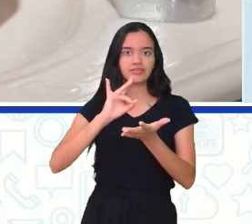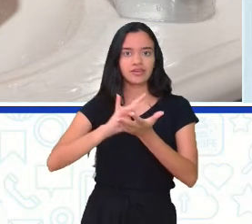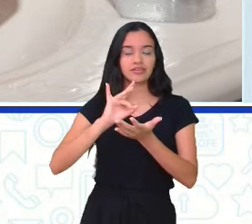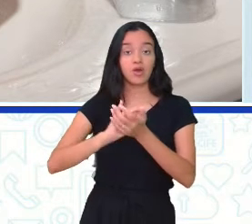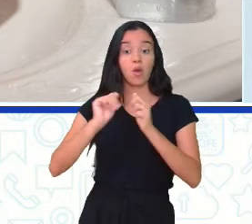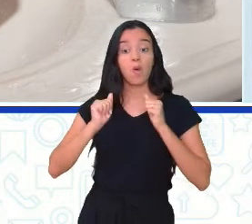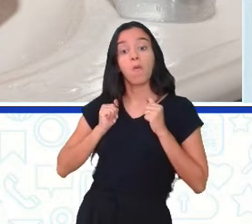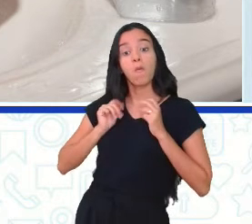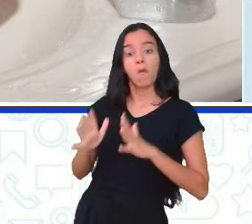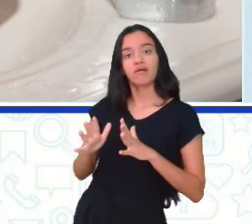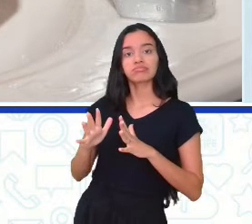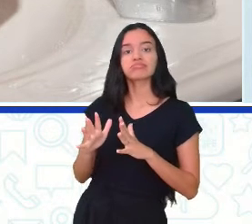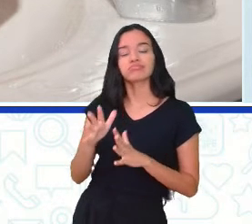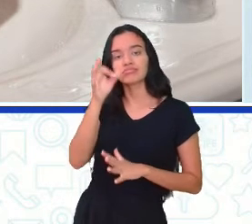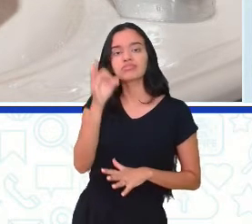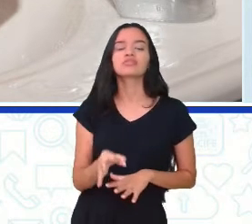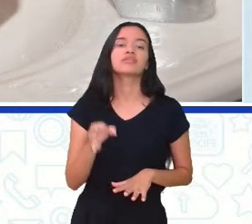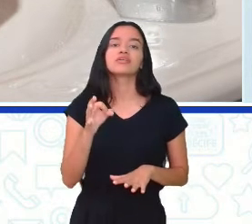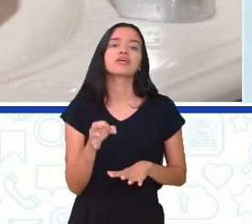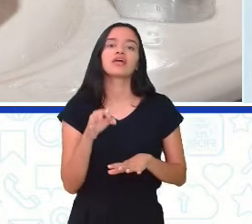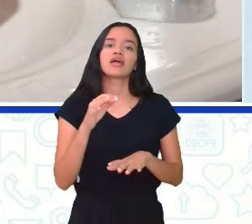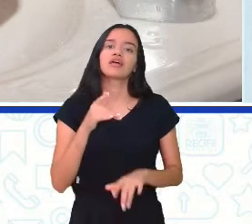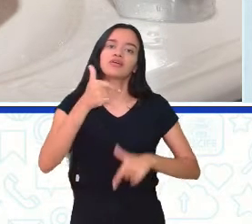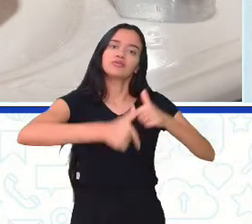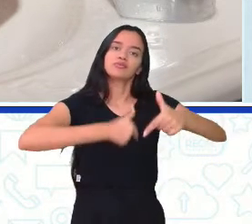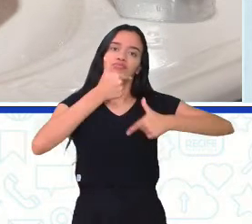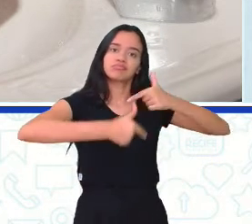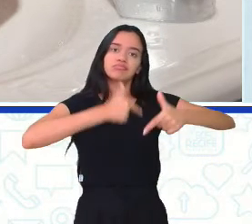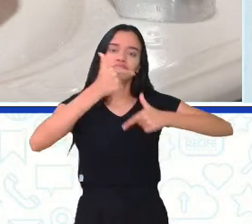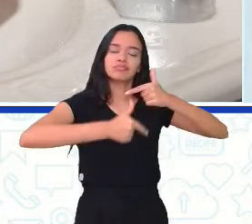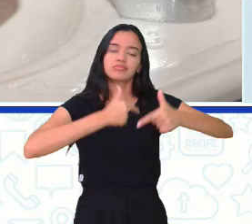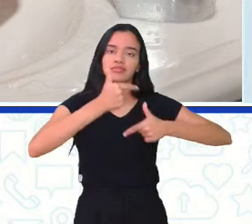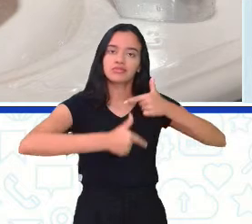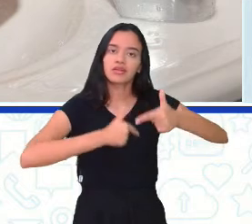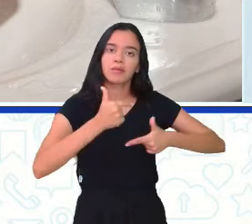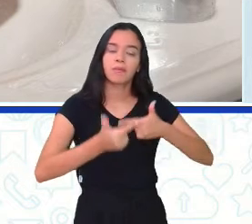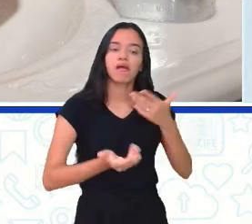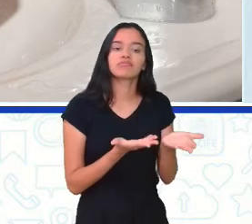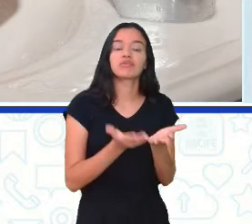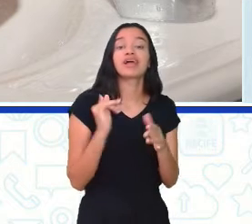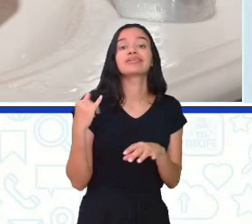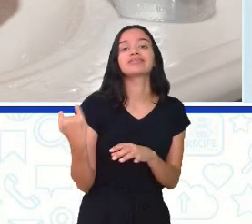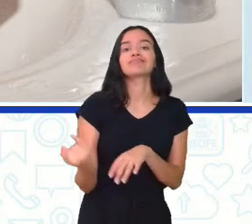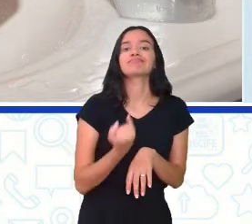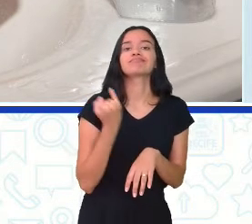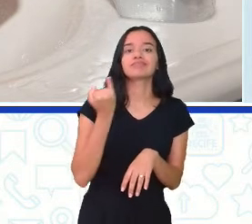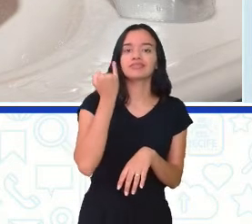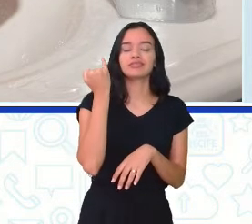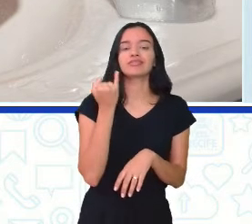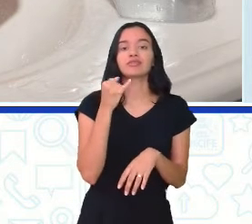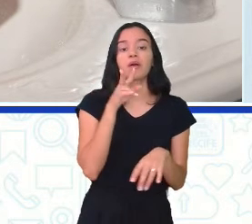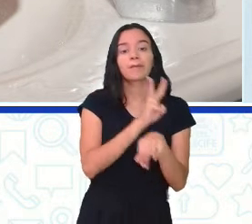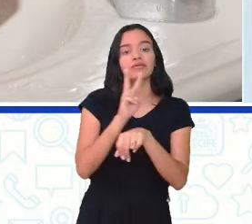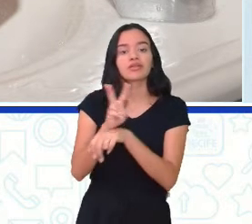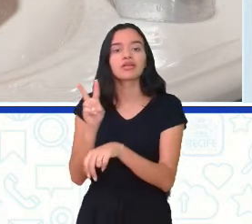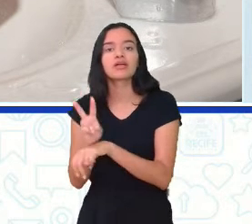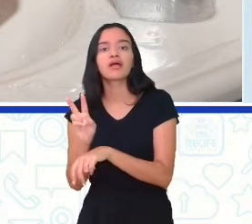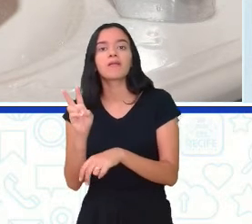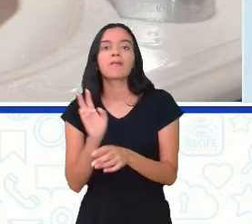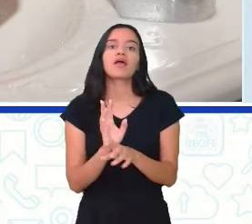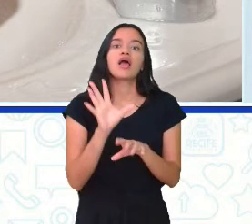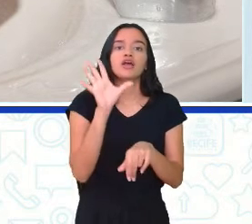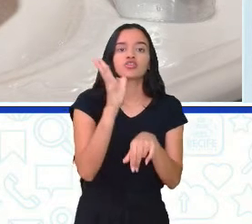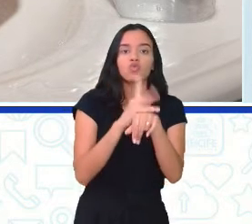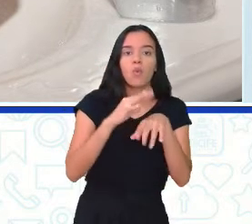bem global. Ó, as atividades que englobam esses serviços são essenciais para a prevenção de doenças, redução de